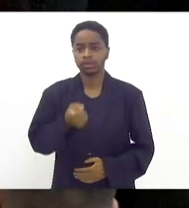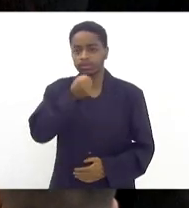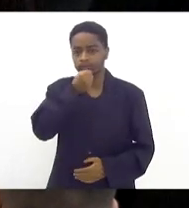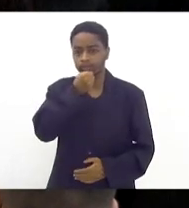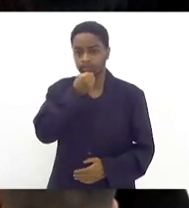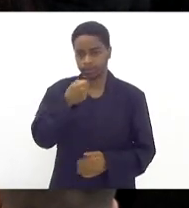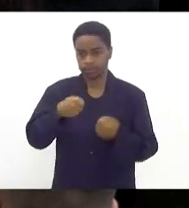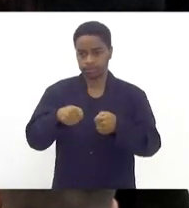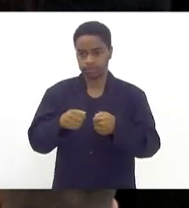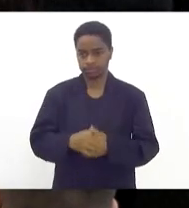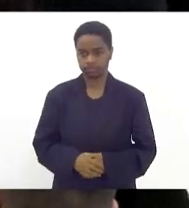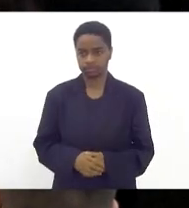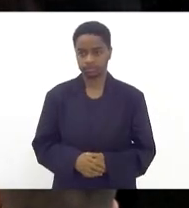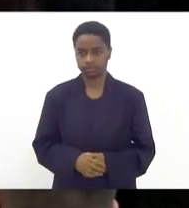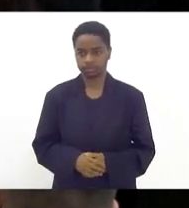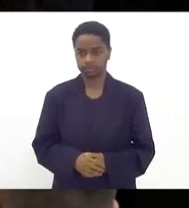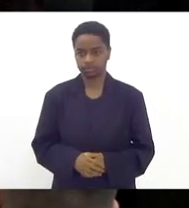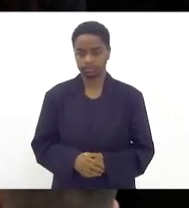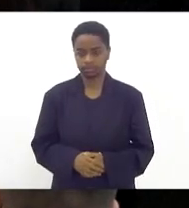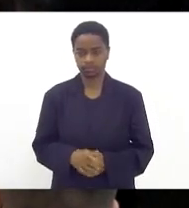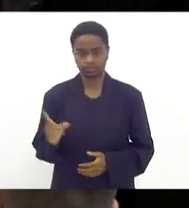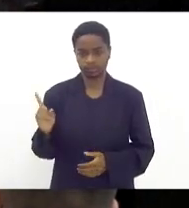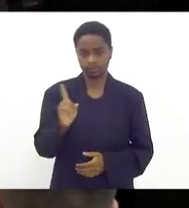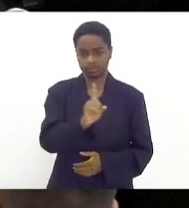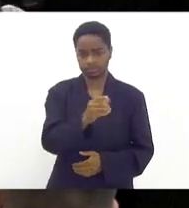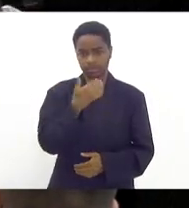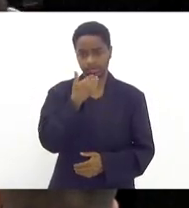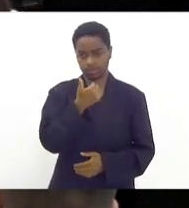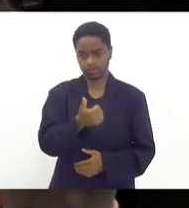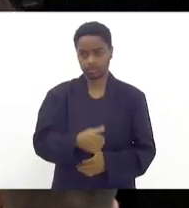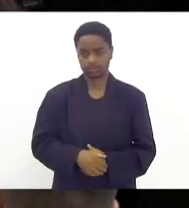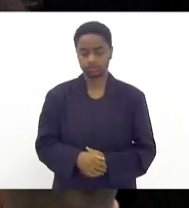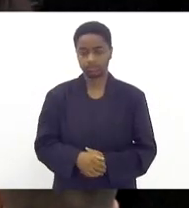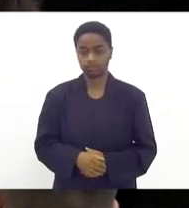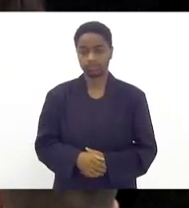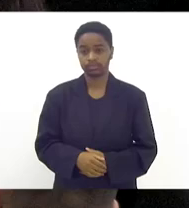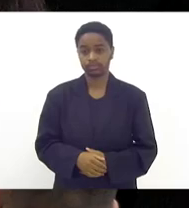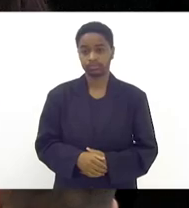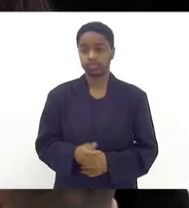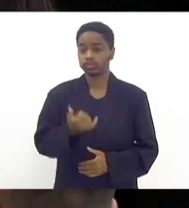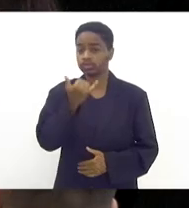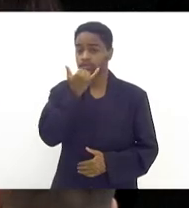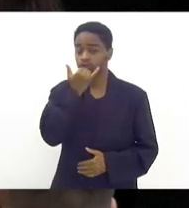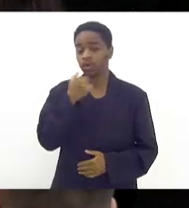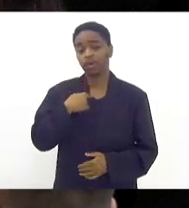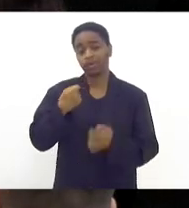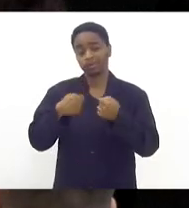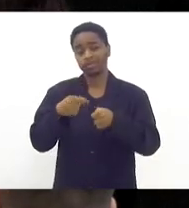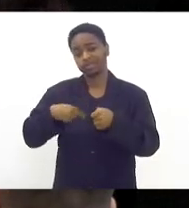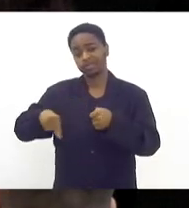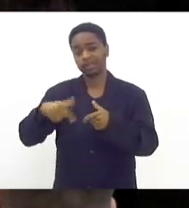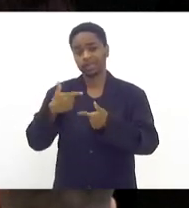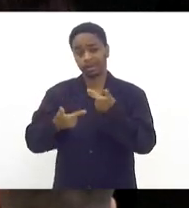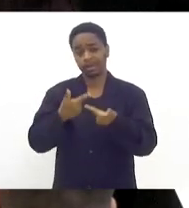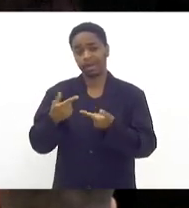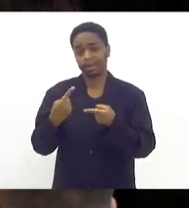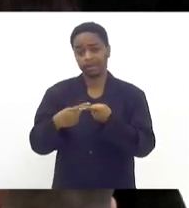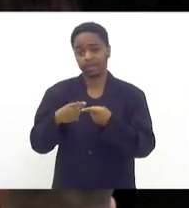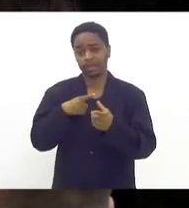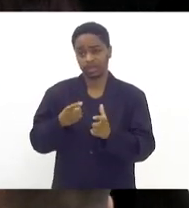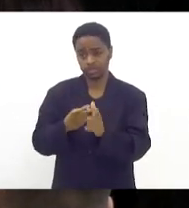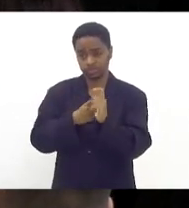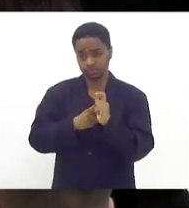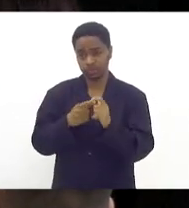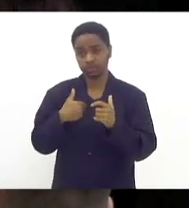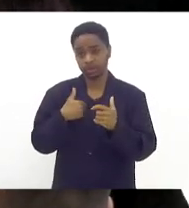Daniela por favor vem pra frente vem na frente por fav falar eu peço perdão mas eu tenho que trabalhar porque eu tenho dívidas então eu